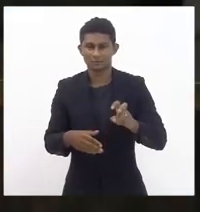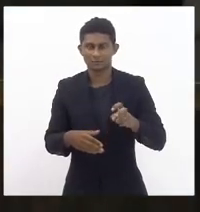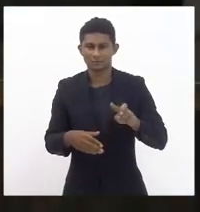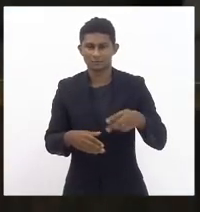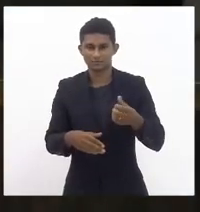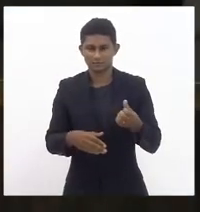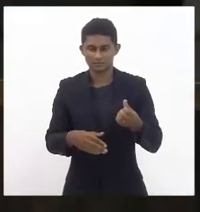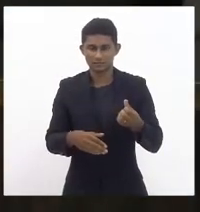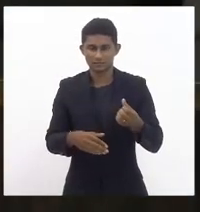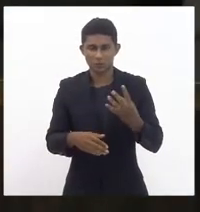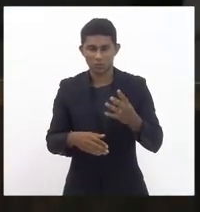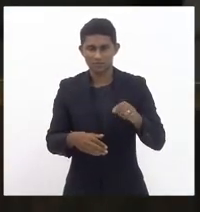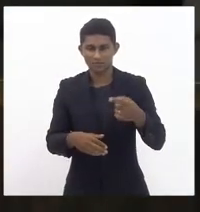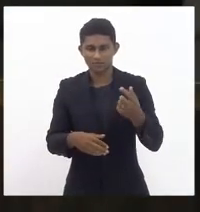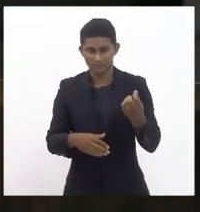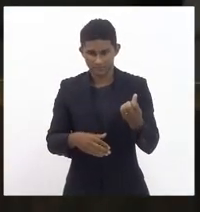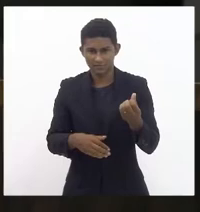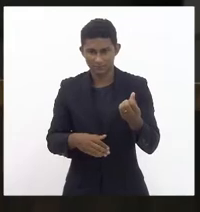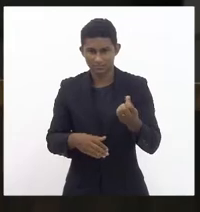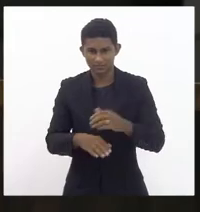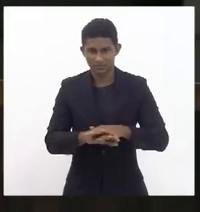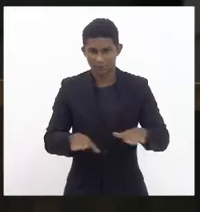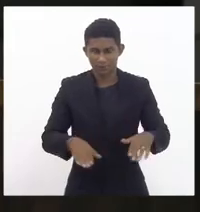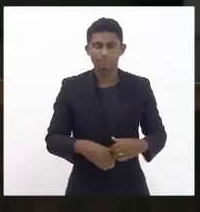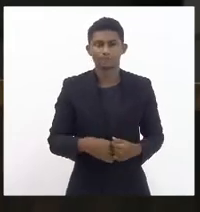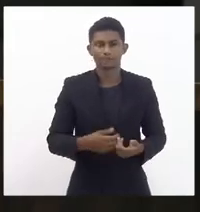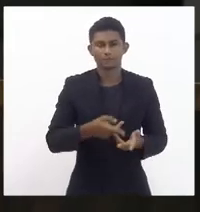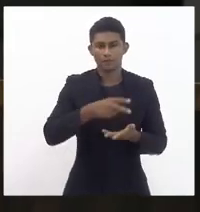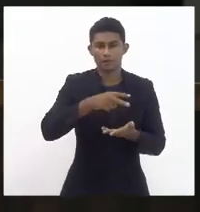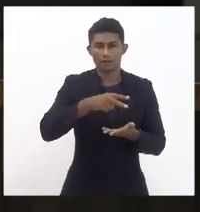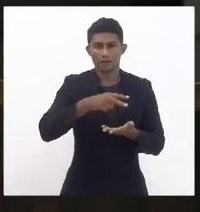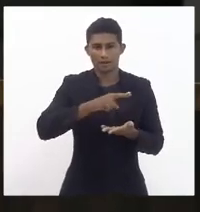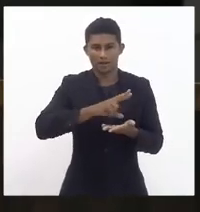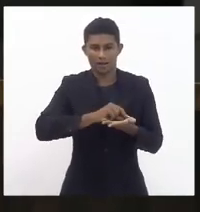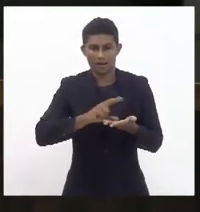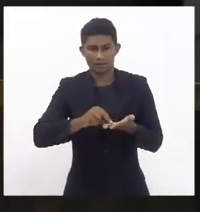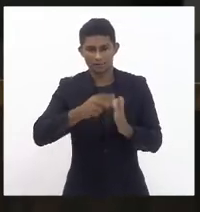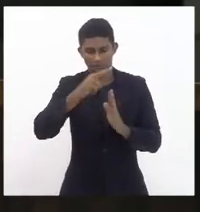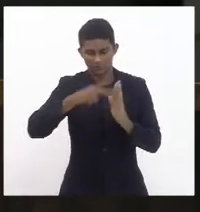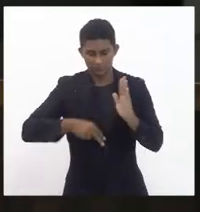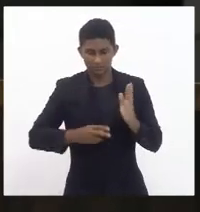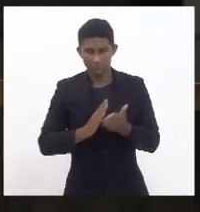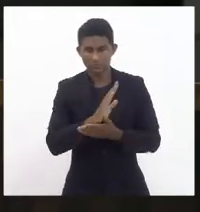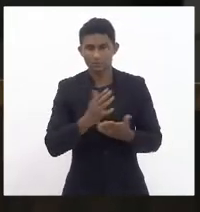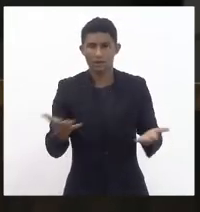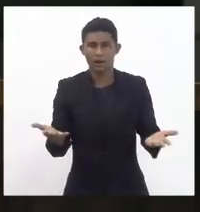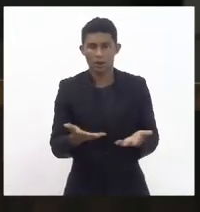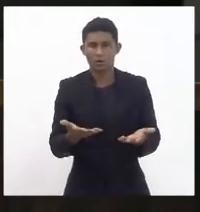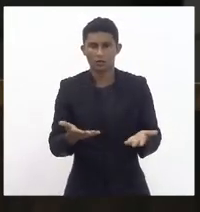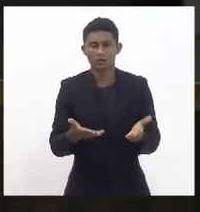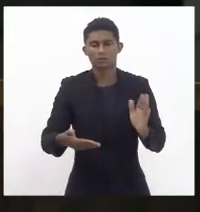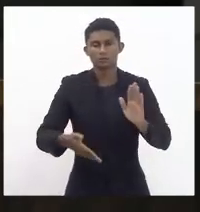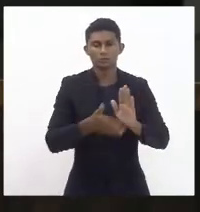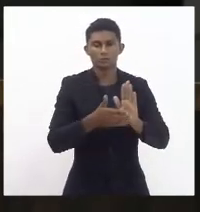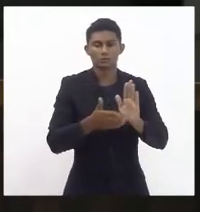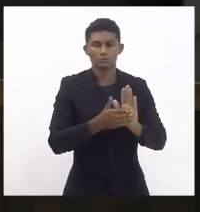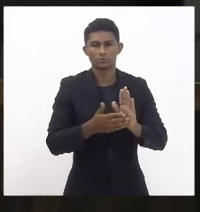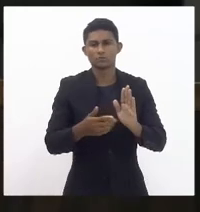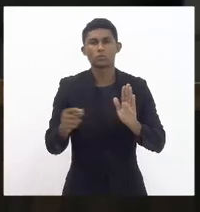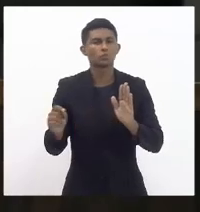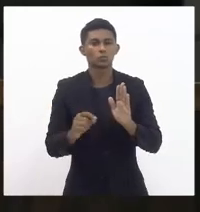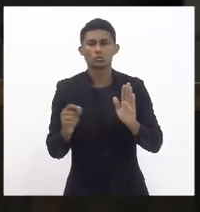aprovada ah ah tá passa-se a ordem do dia